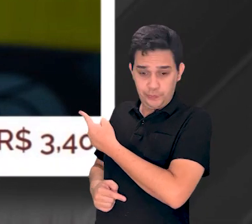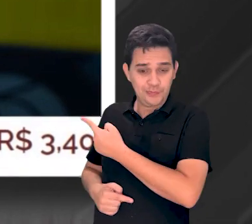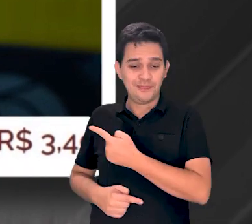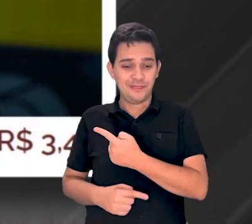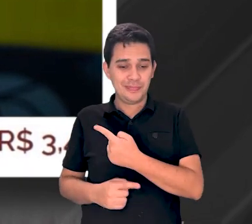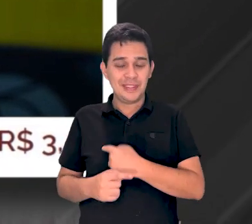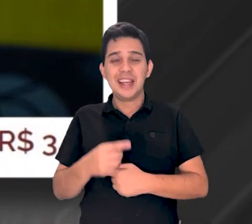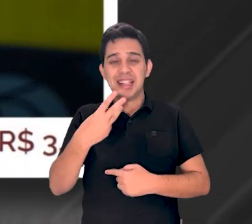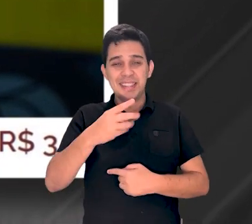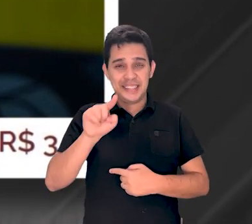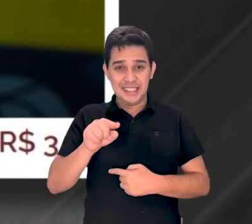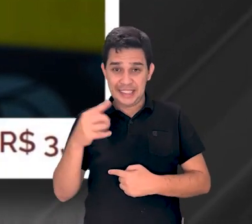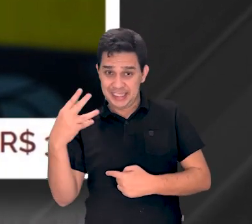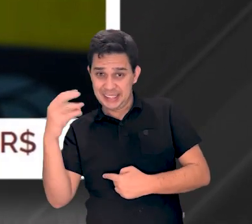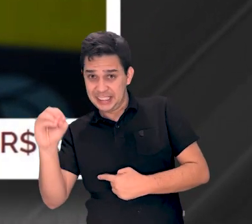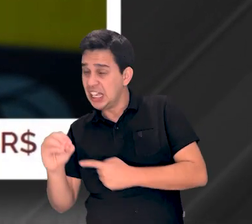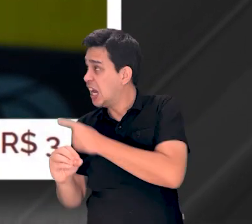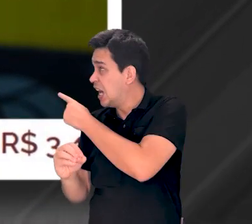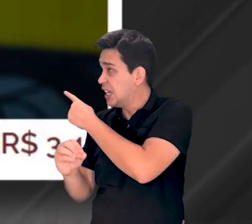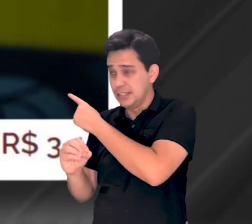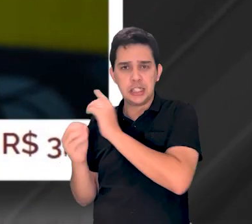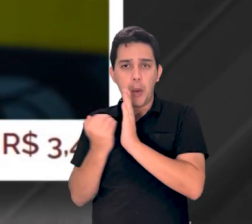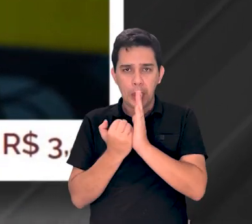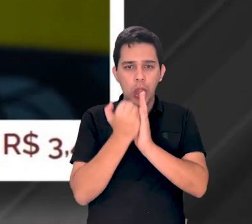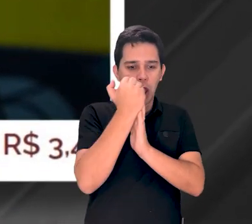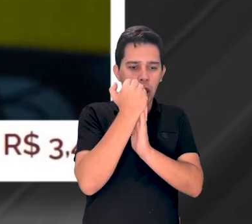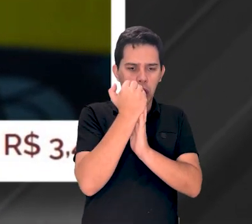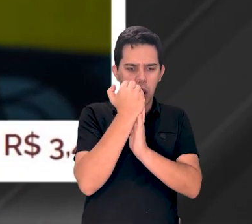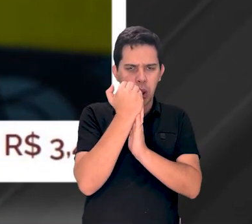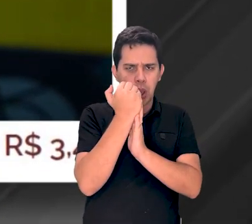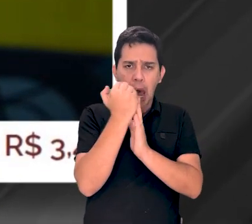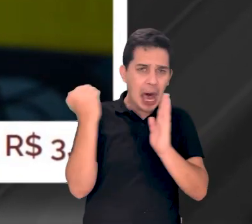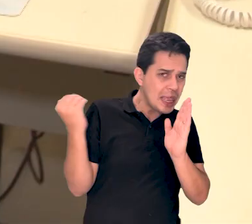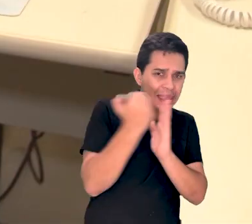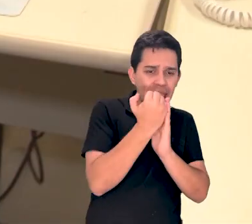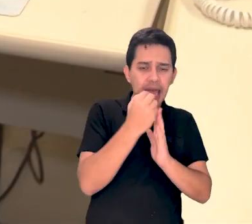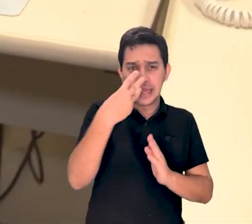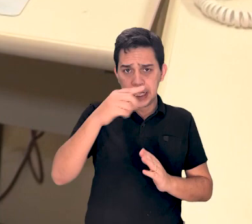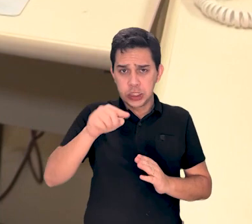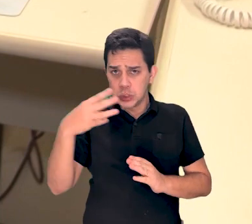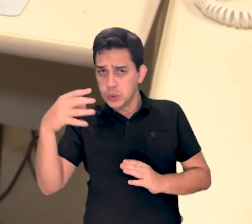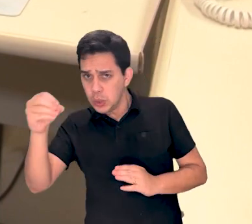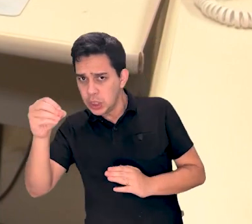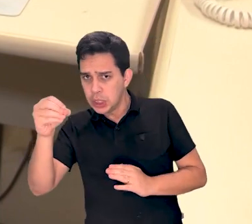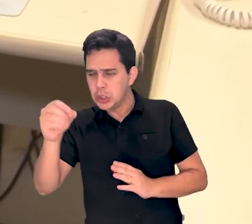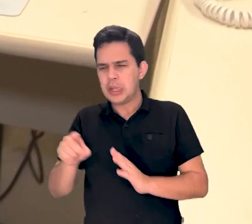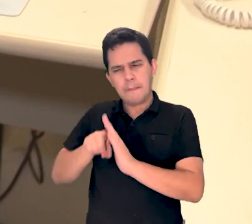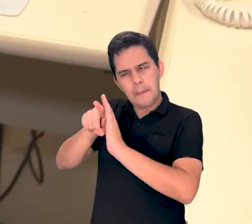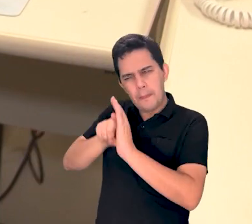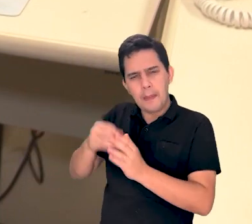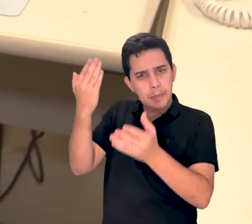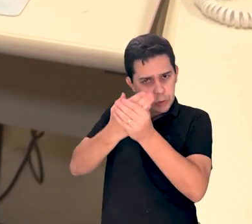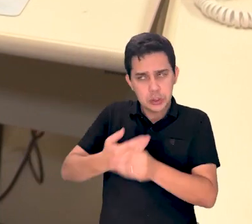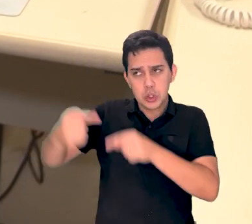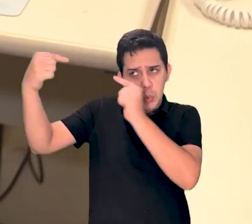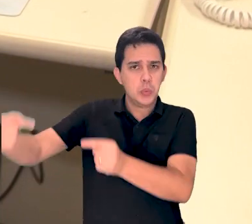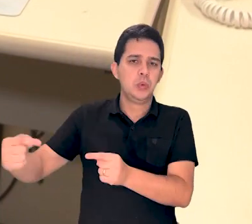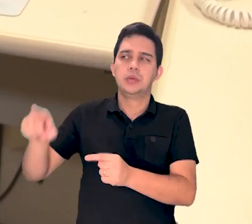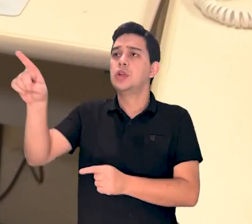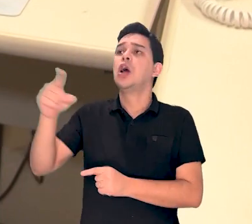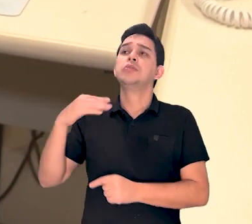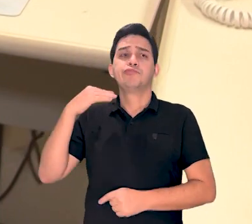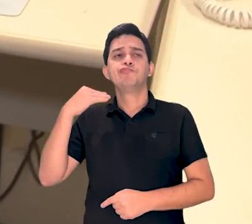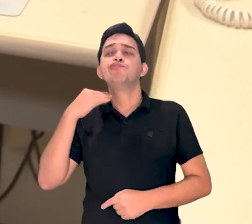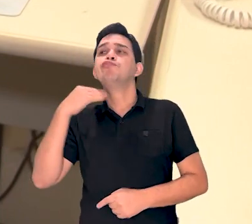acréscimos né de 100 porcento ao reajuste previsto no contrato É a juíza ela deferiu